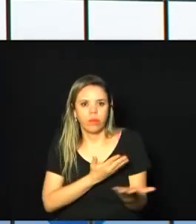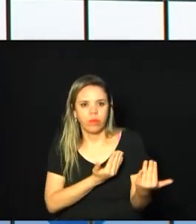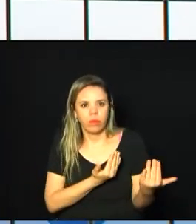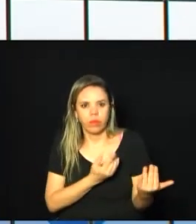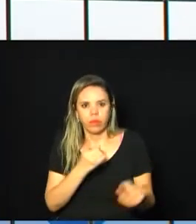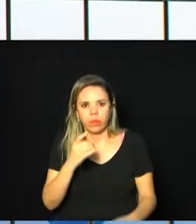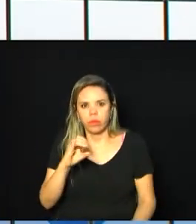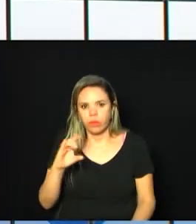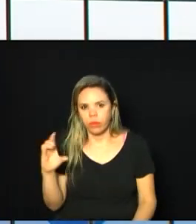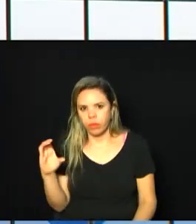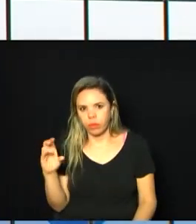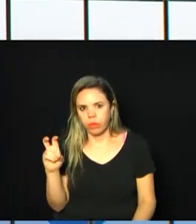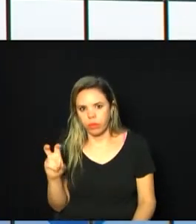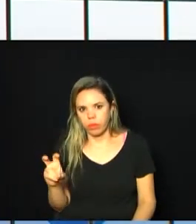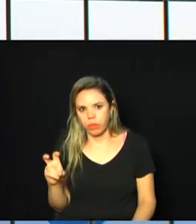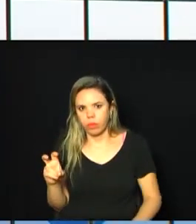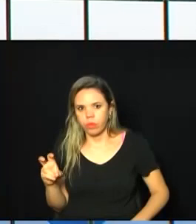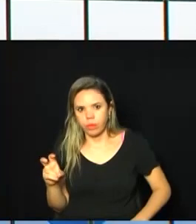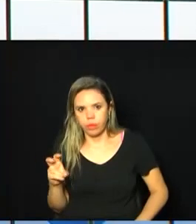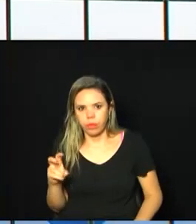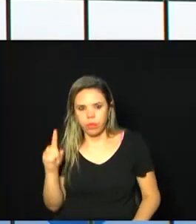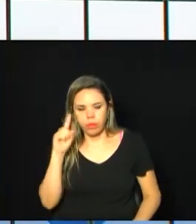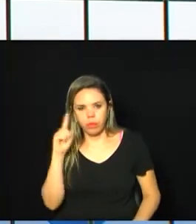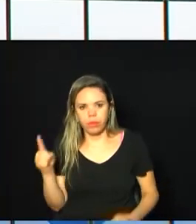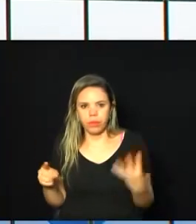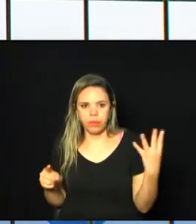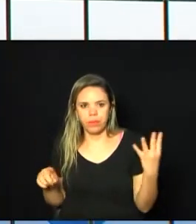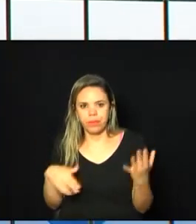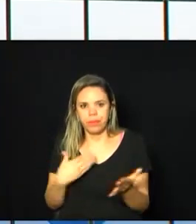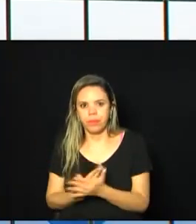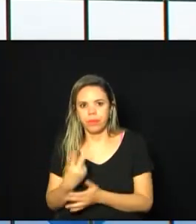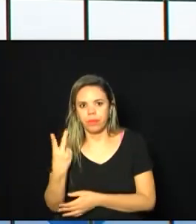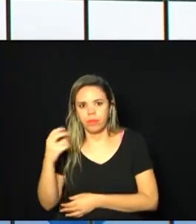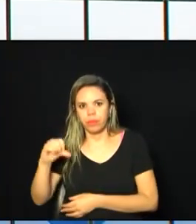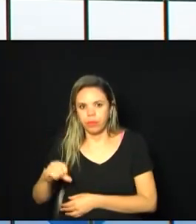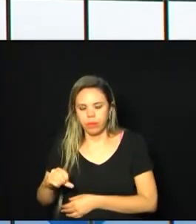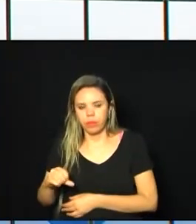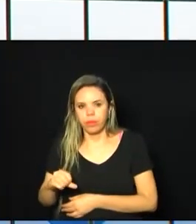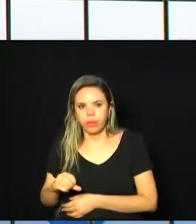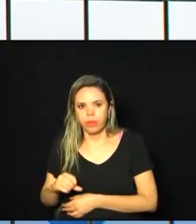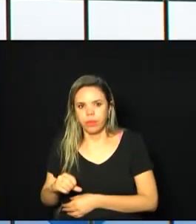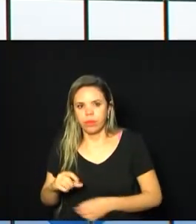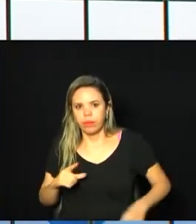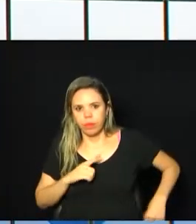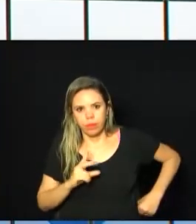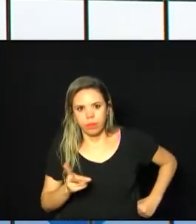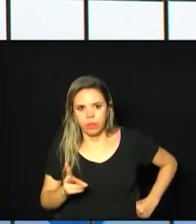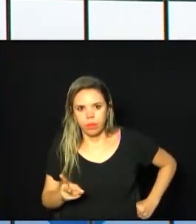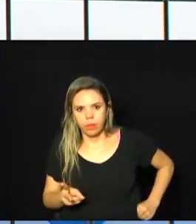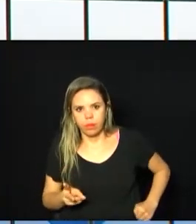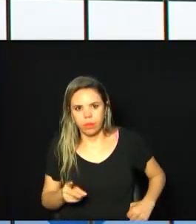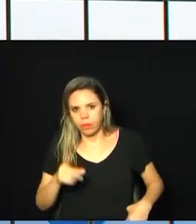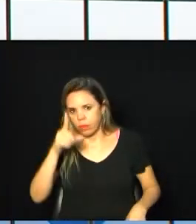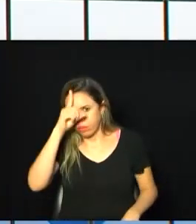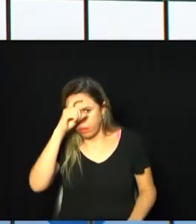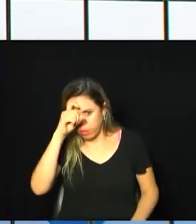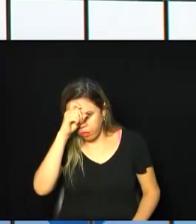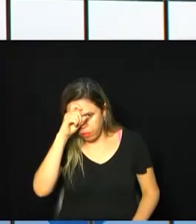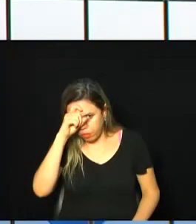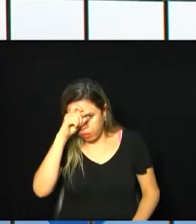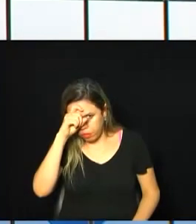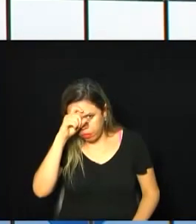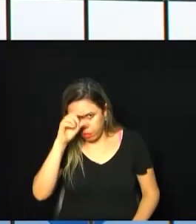DIC 5 e ainda do dia 4 ao dia 29, então quer dizer, ainda permanece lá no Hospital